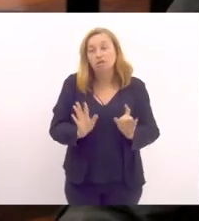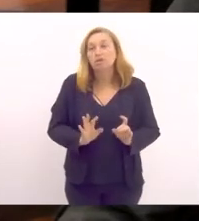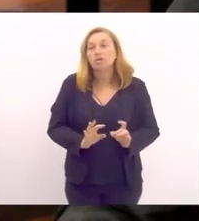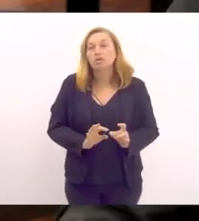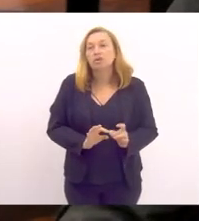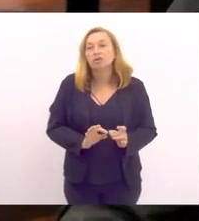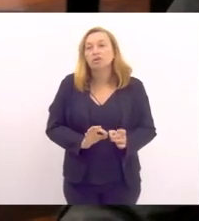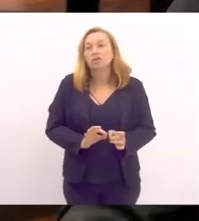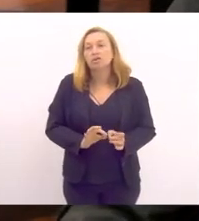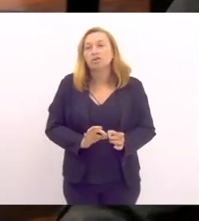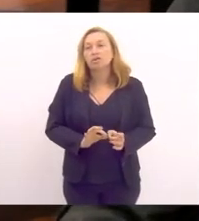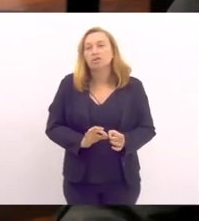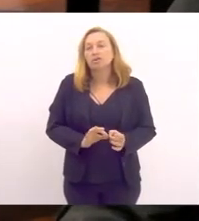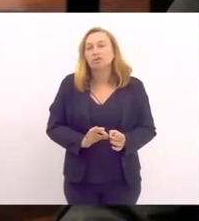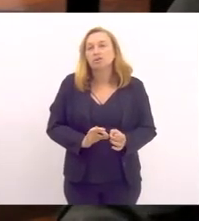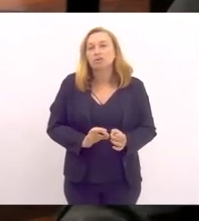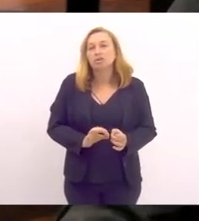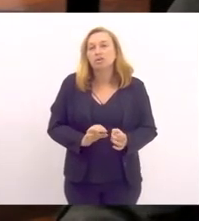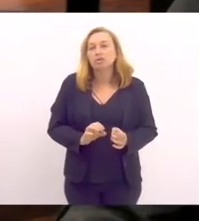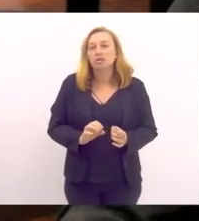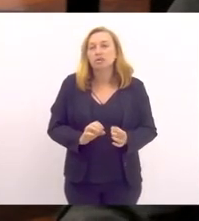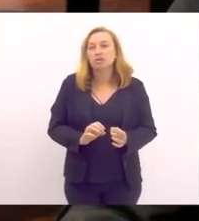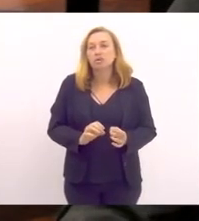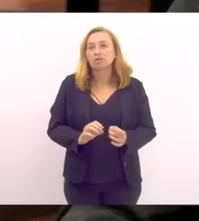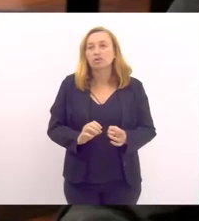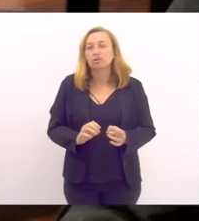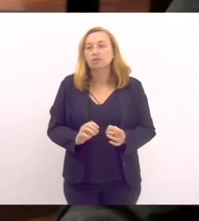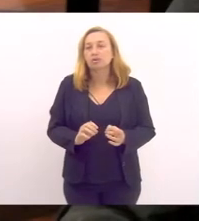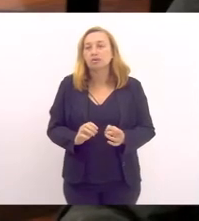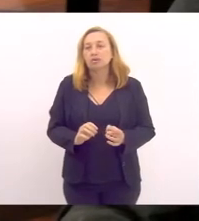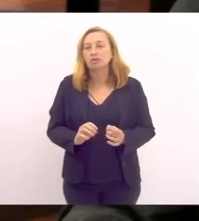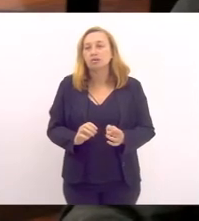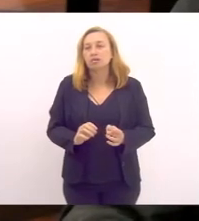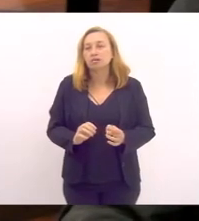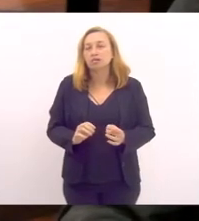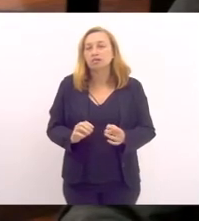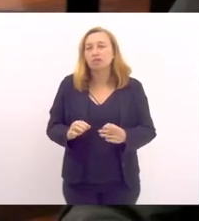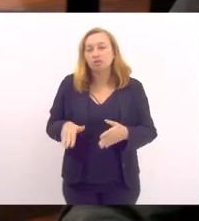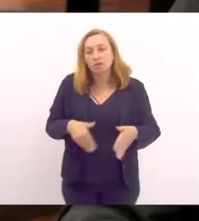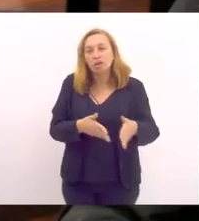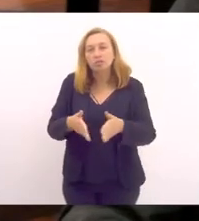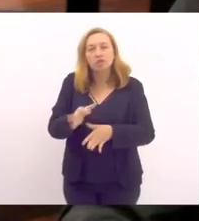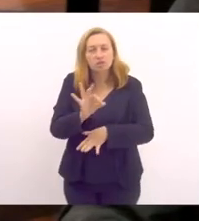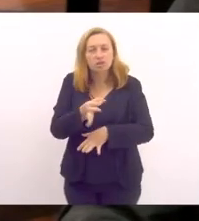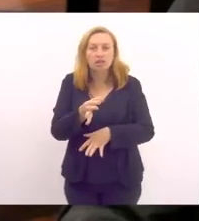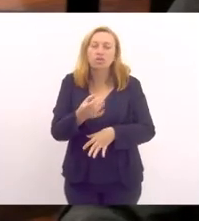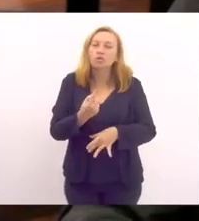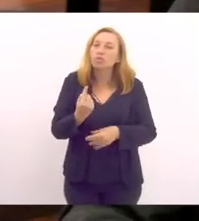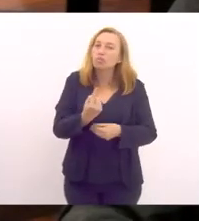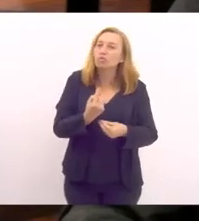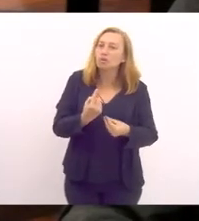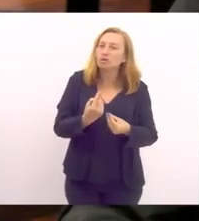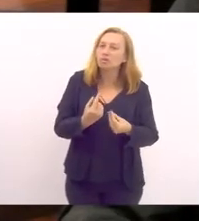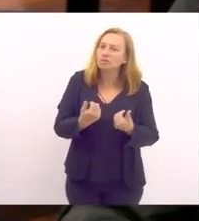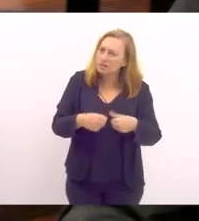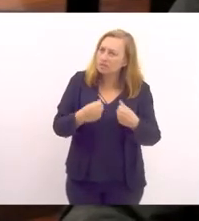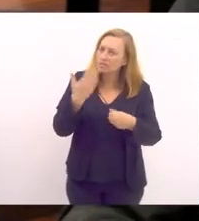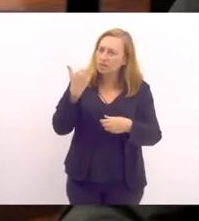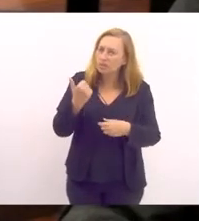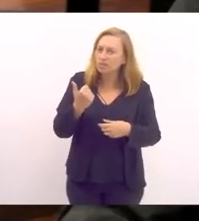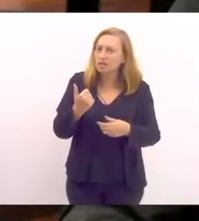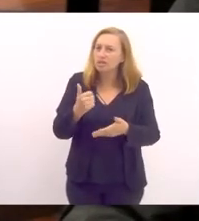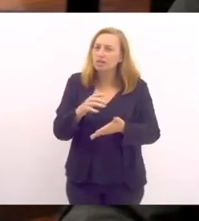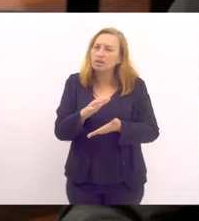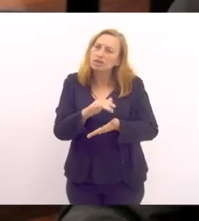precisa pagar para certificação digital, etc. Mas, pelo menos, dá o norte para a gente. Porque, fala assim, tem uma cartilha